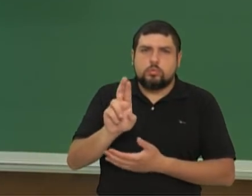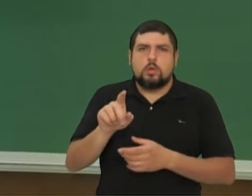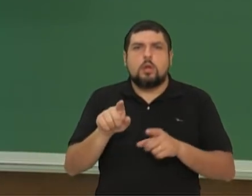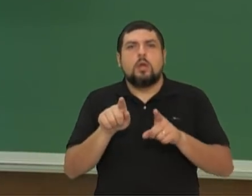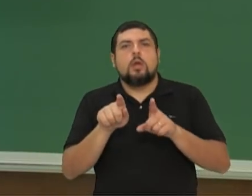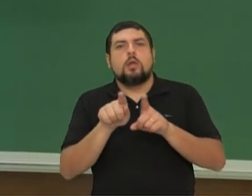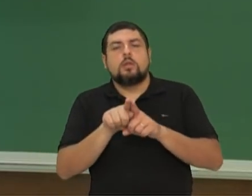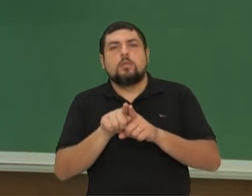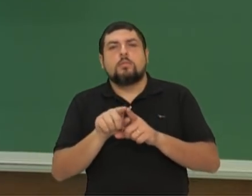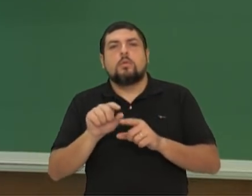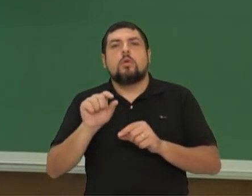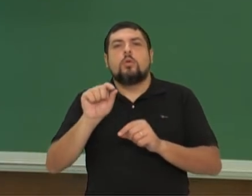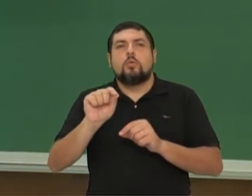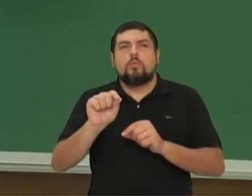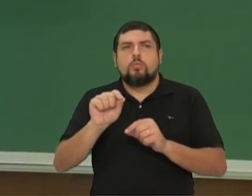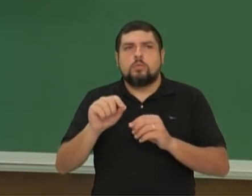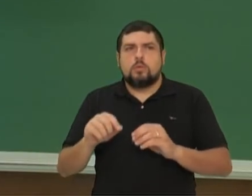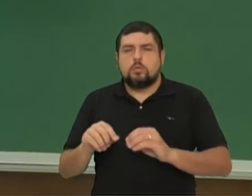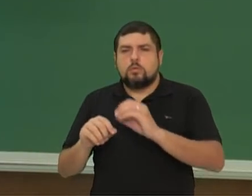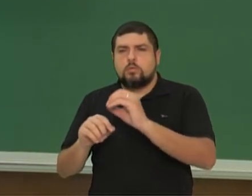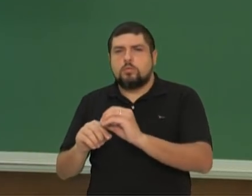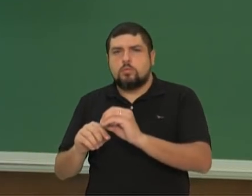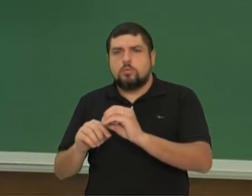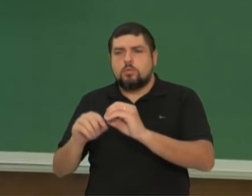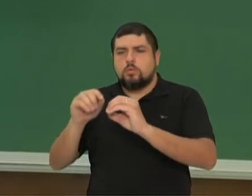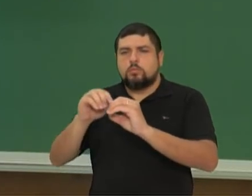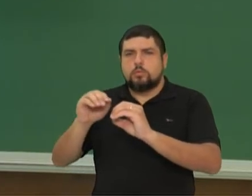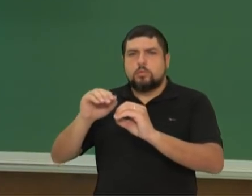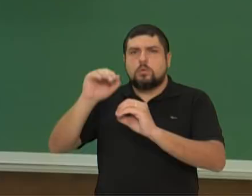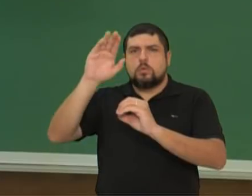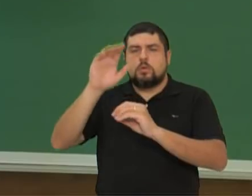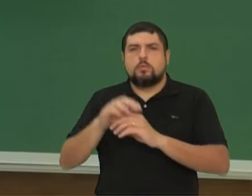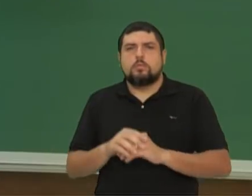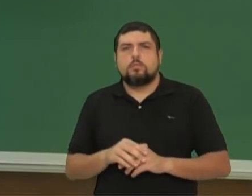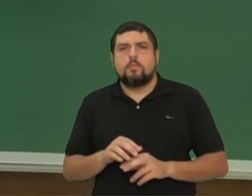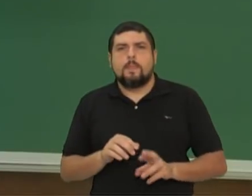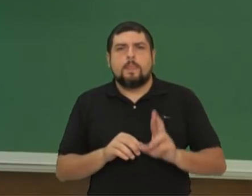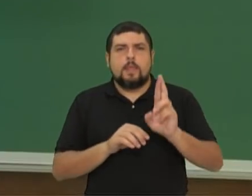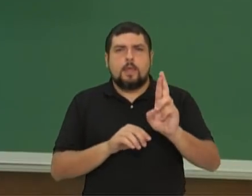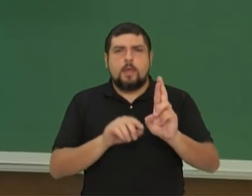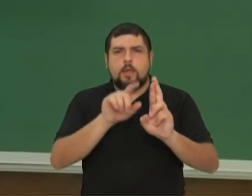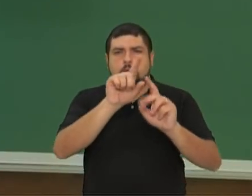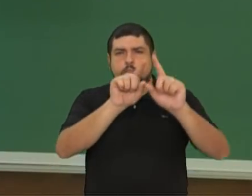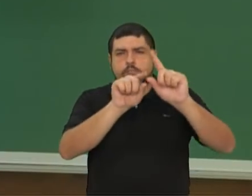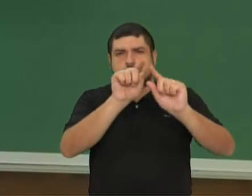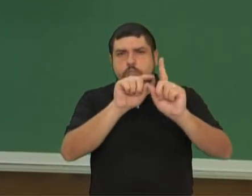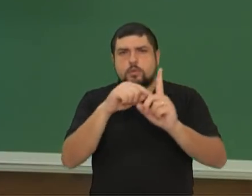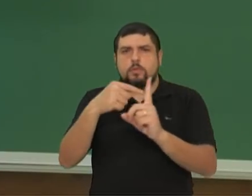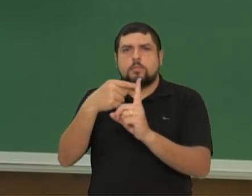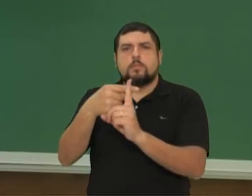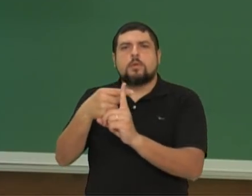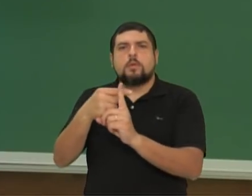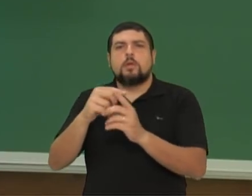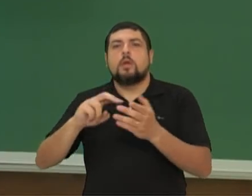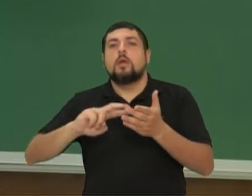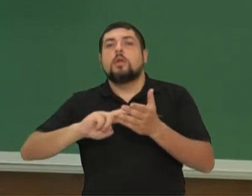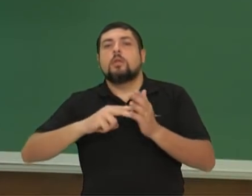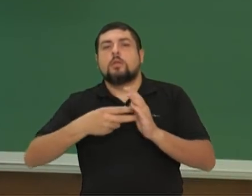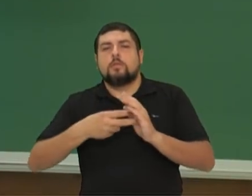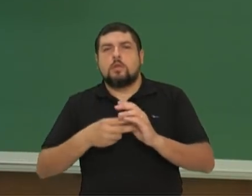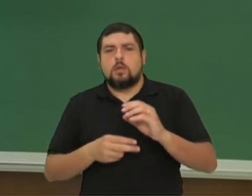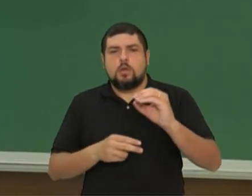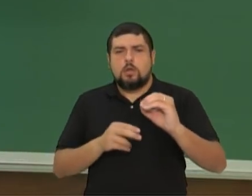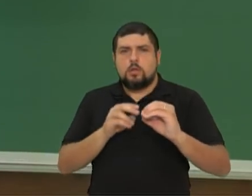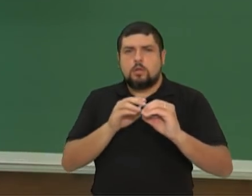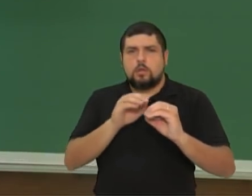valores maiores que zero. Então, é o R asterisco mais. São os valores positivos diferentes